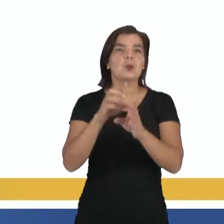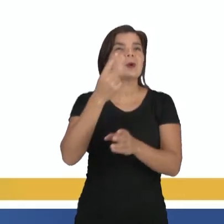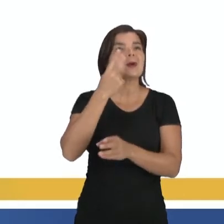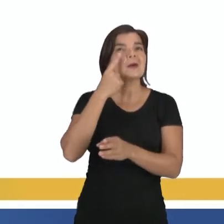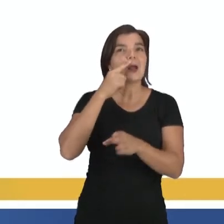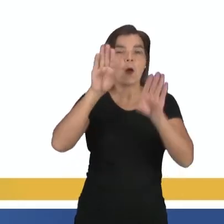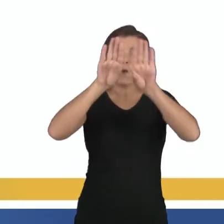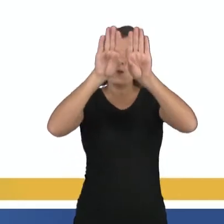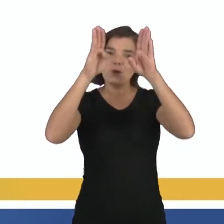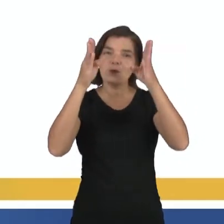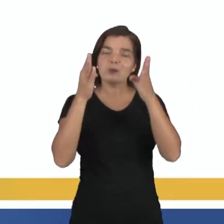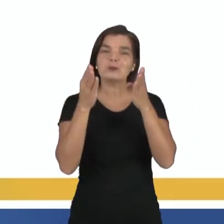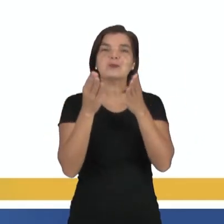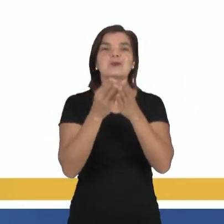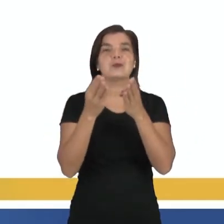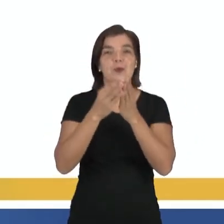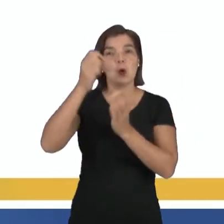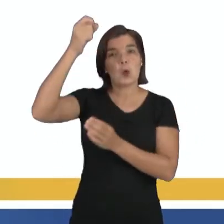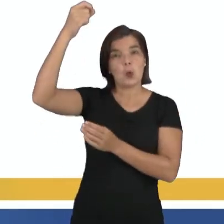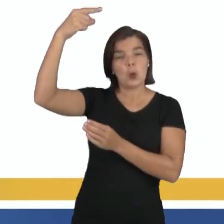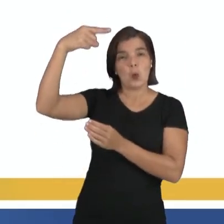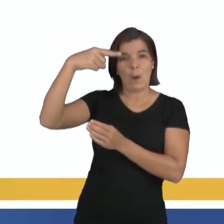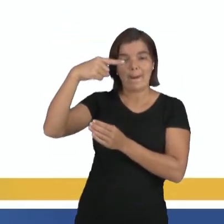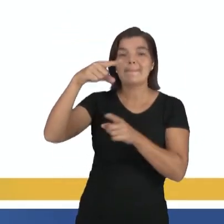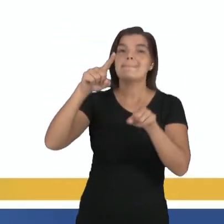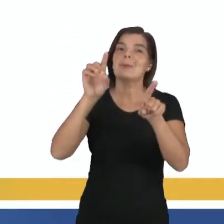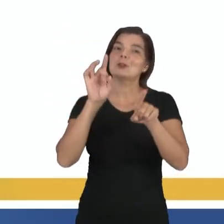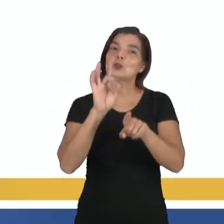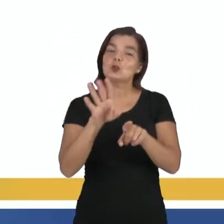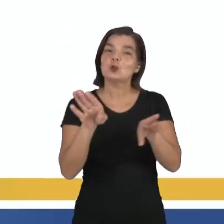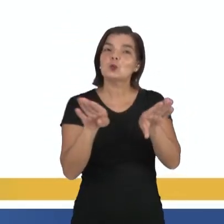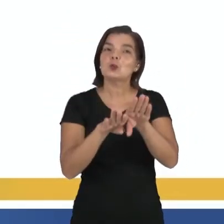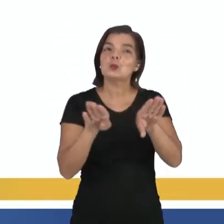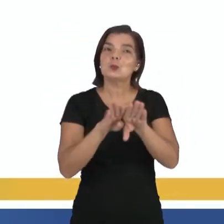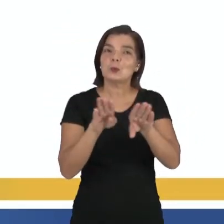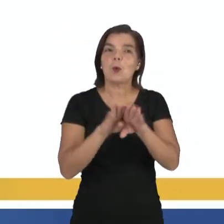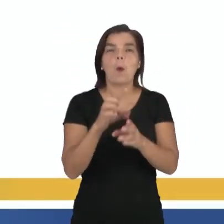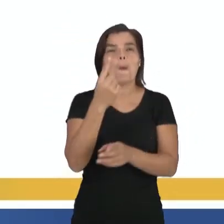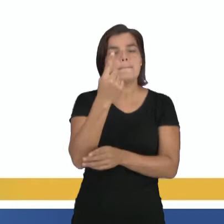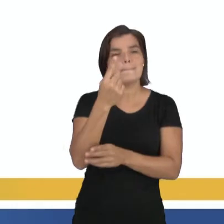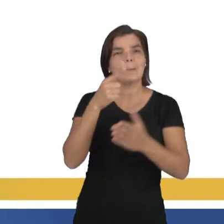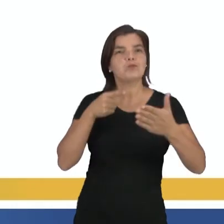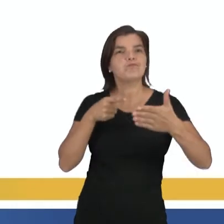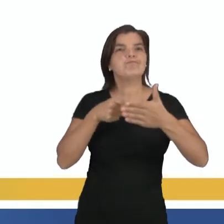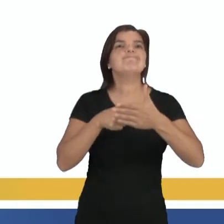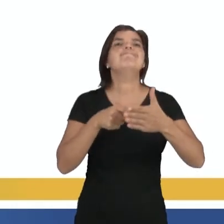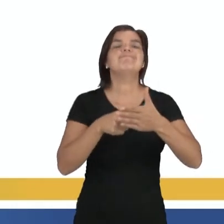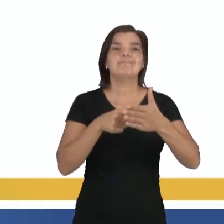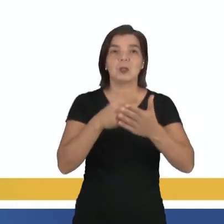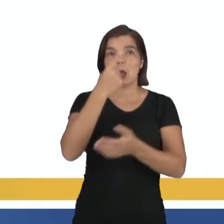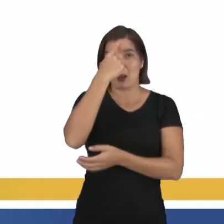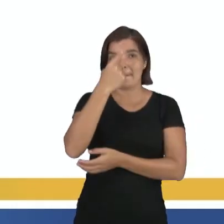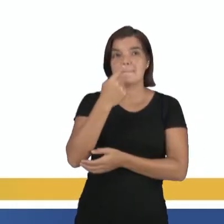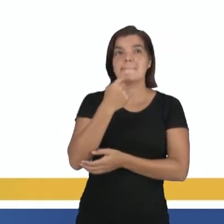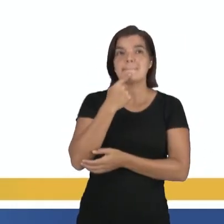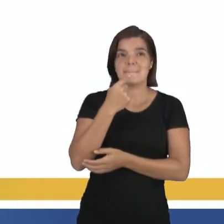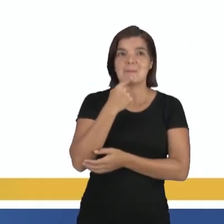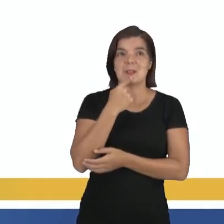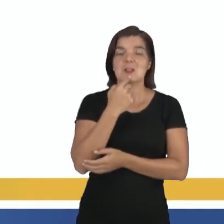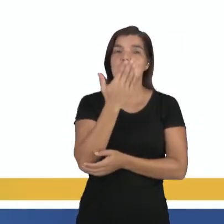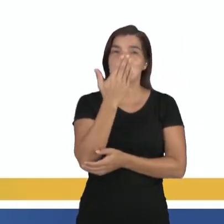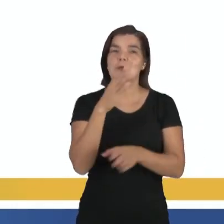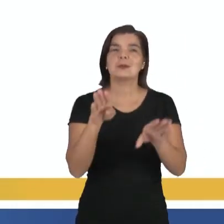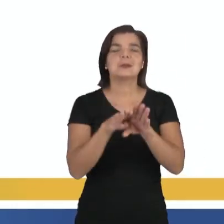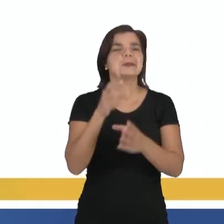vai convergir, ou seja, os raios vão ser direcionados para apenas um ponto. E essa imagem vai ser formada na